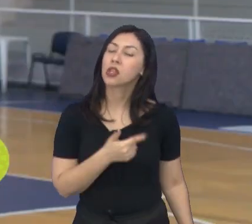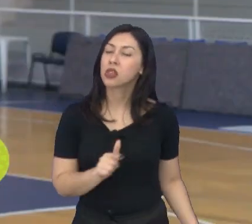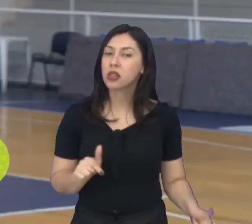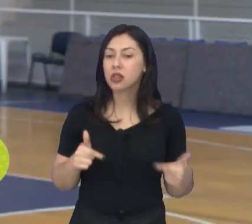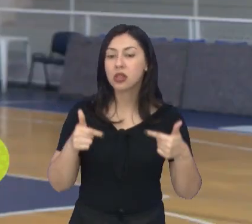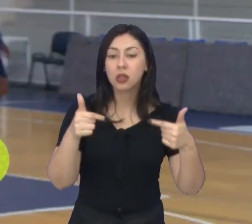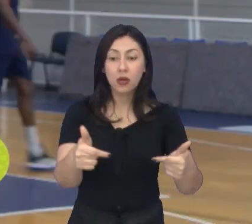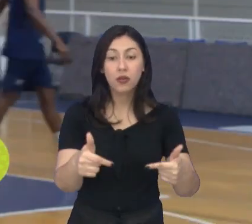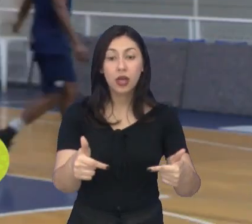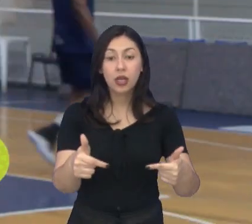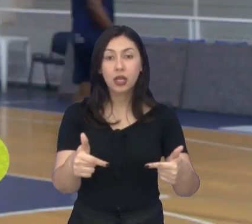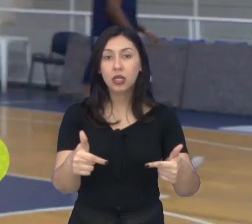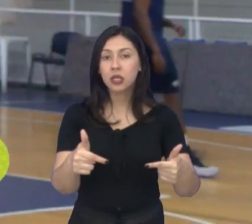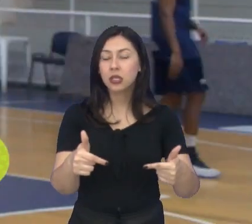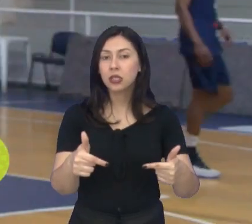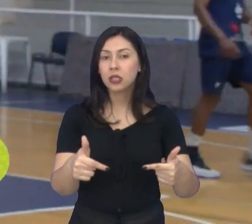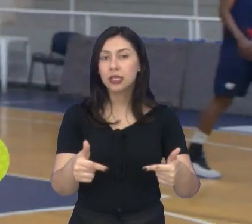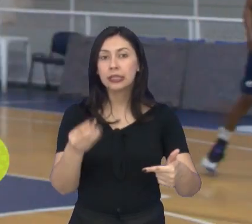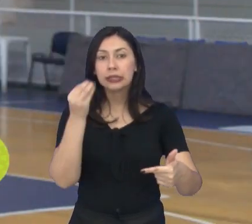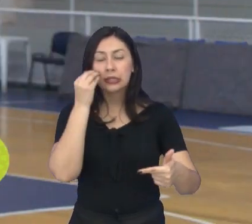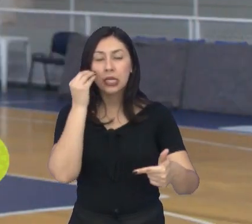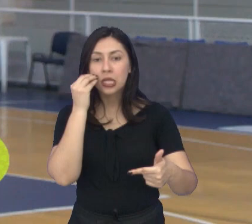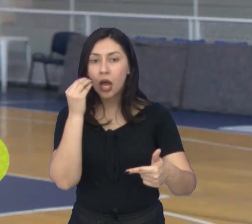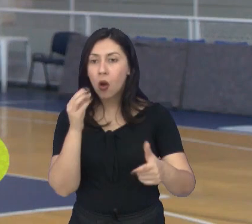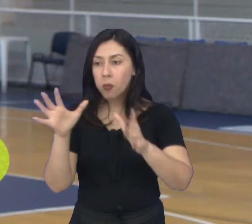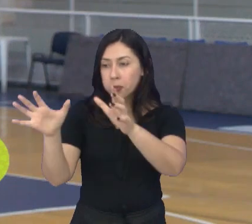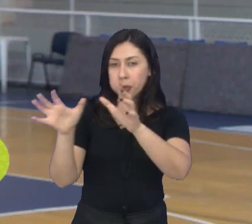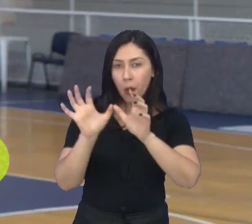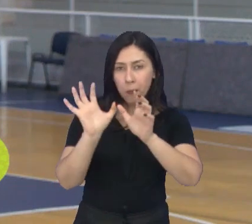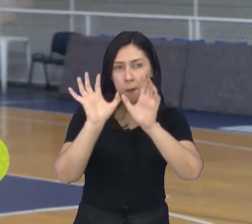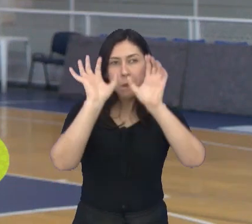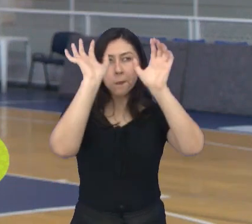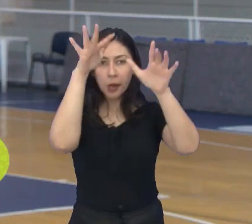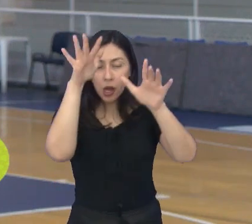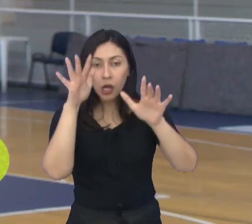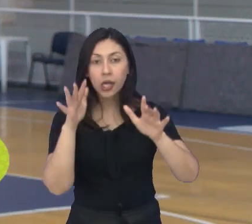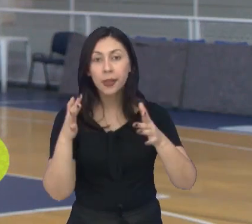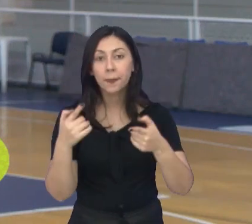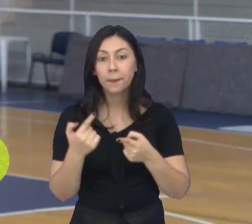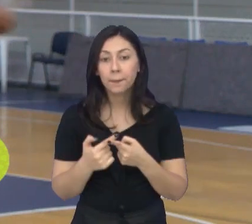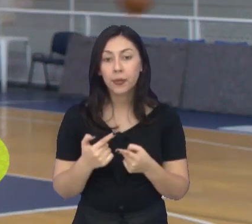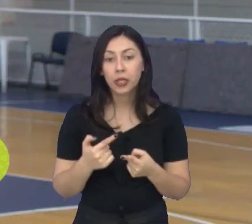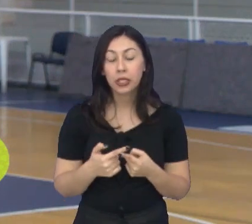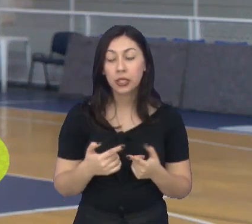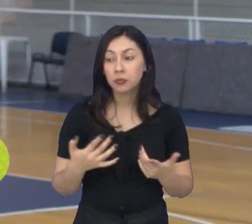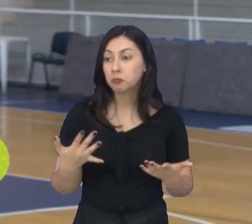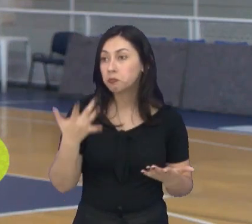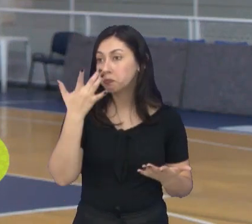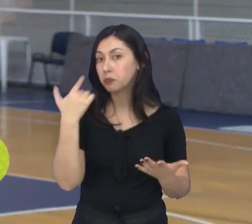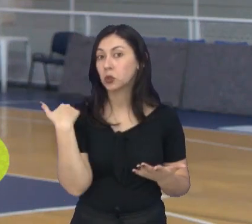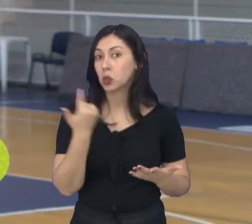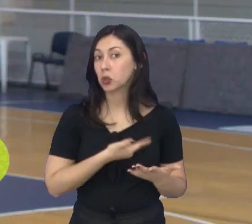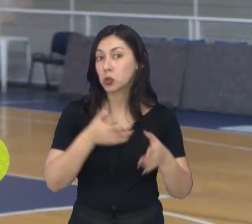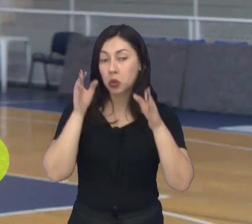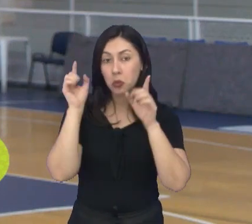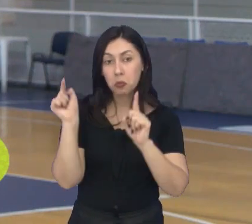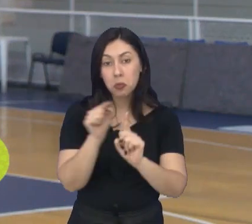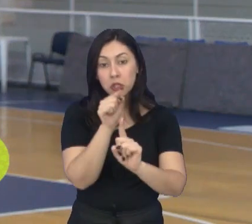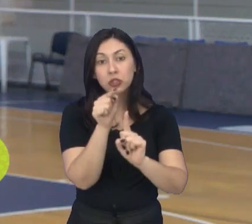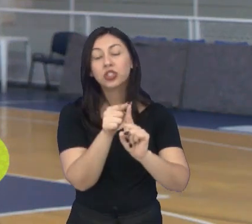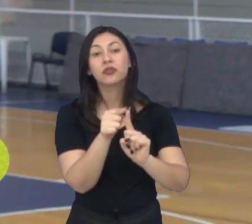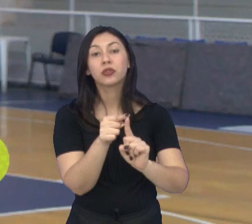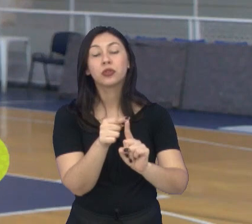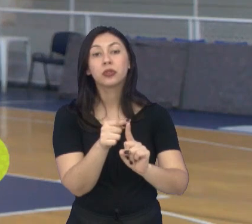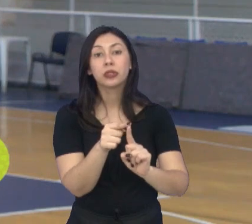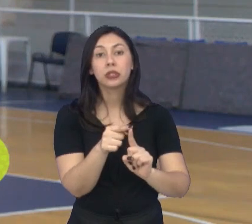jogar uma quantidade de posses altas, porque é nossa ideia de jogo, jogar um ritmo